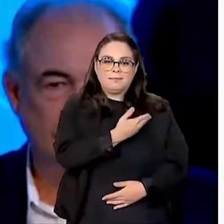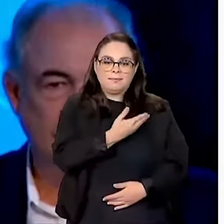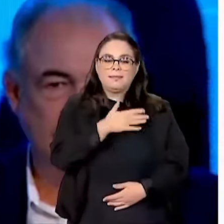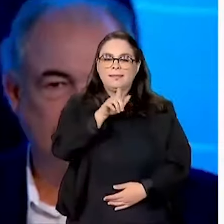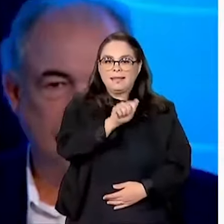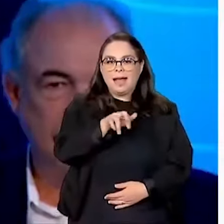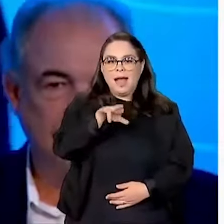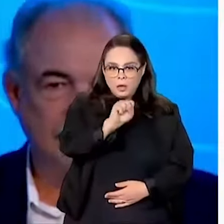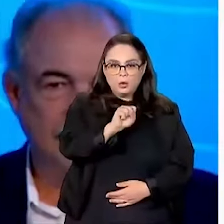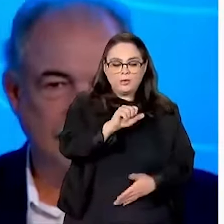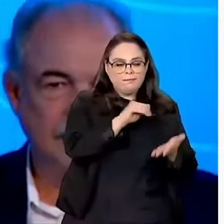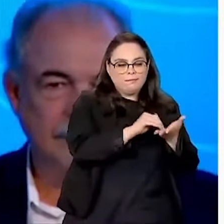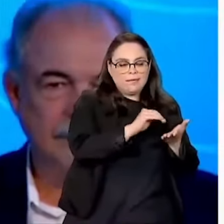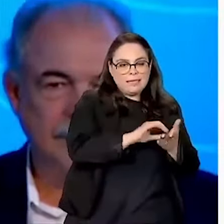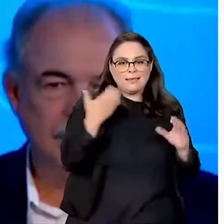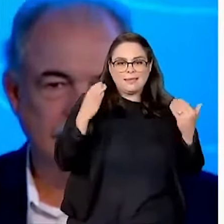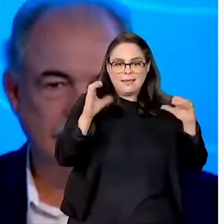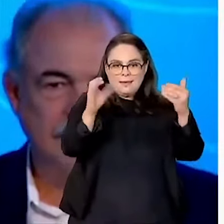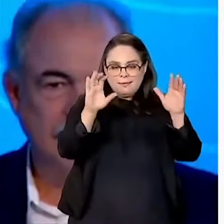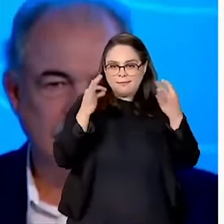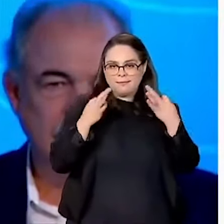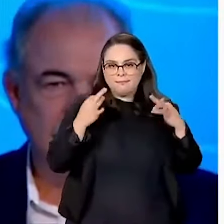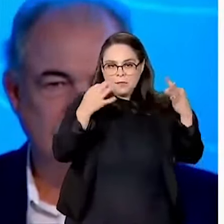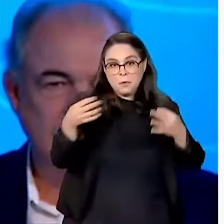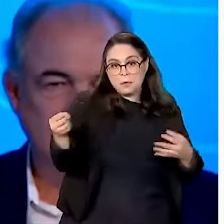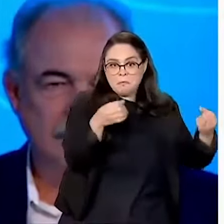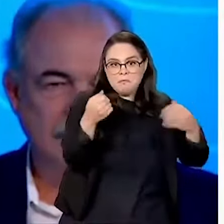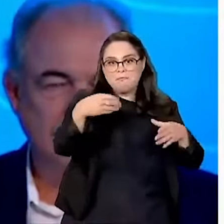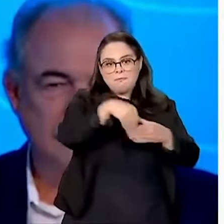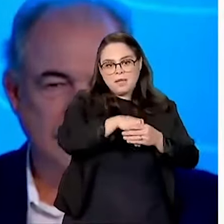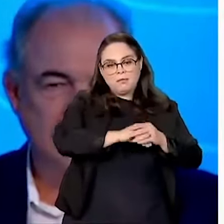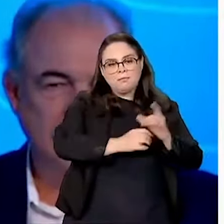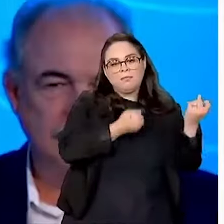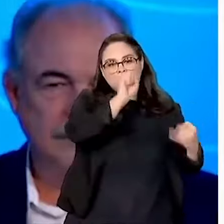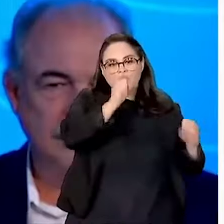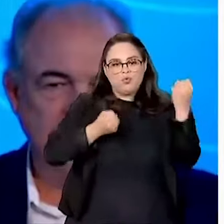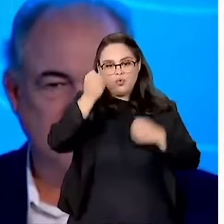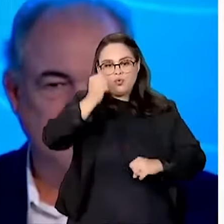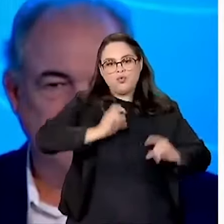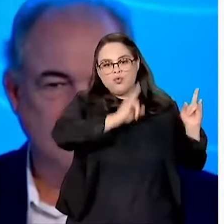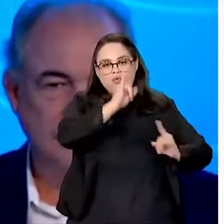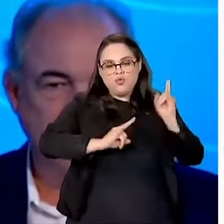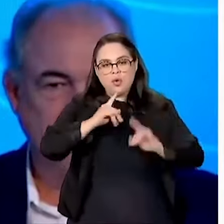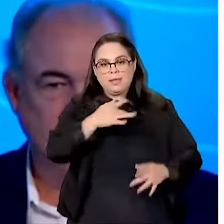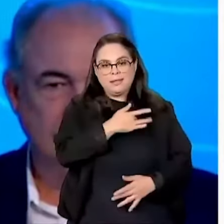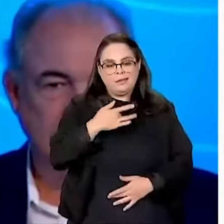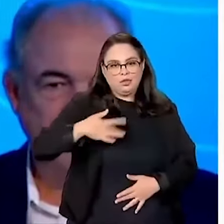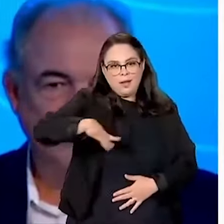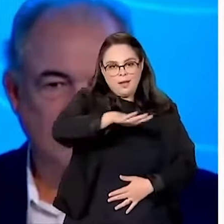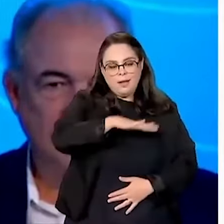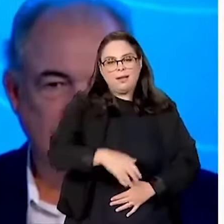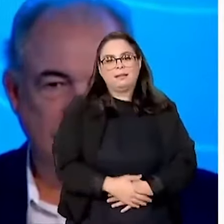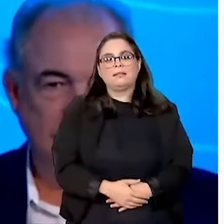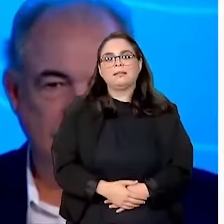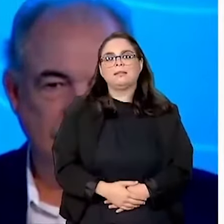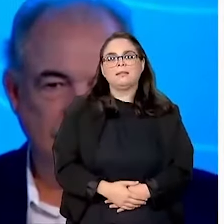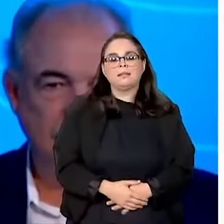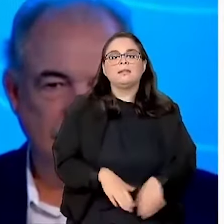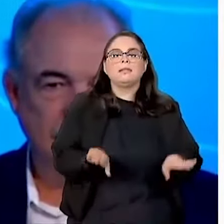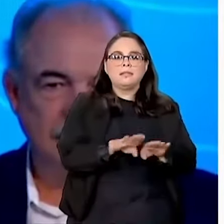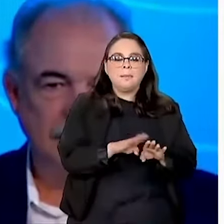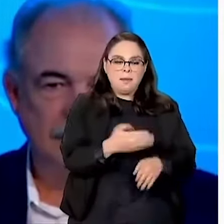Gadelha, secretário da Ciência e Tecnologia e Inovação do Complexo Econômico e Industrial da Saúde, meu querido